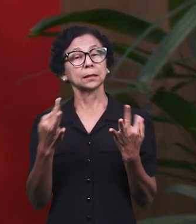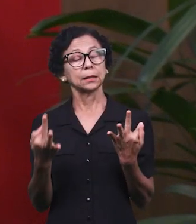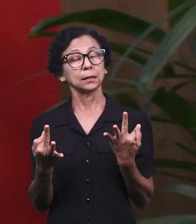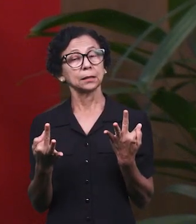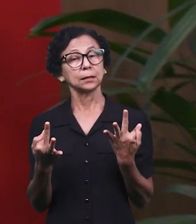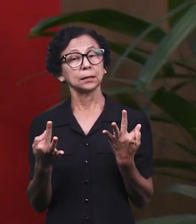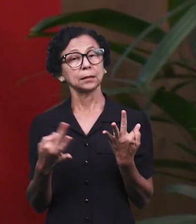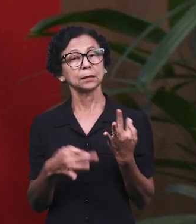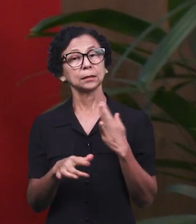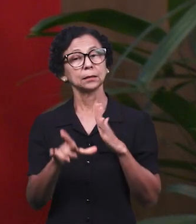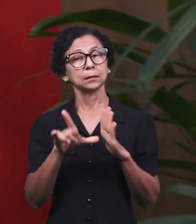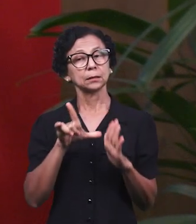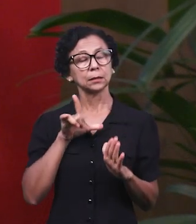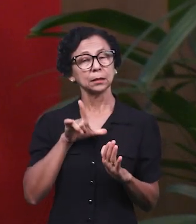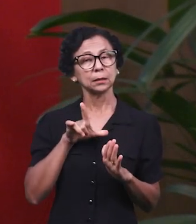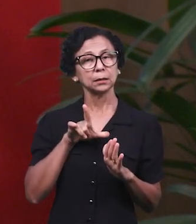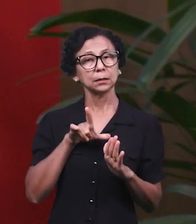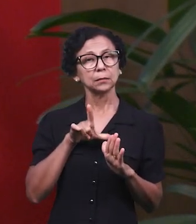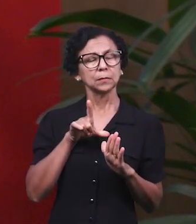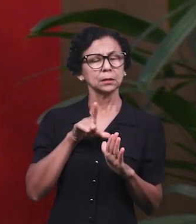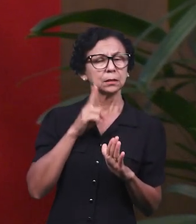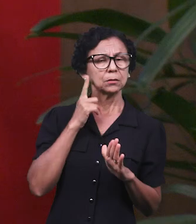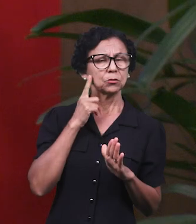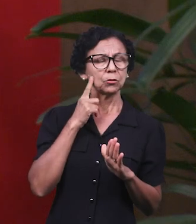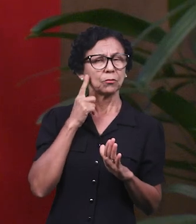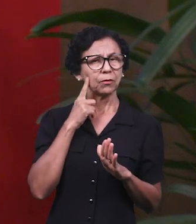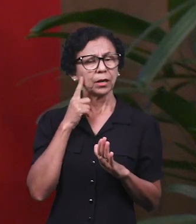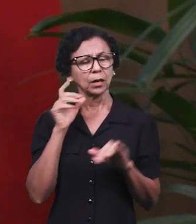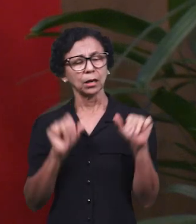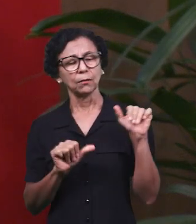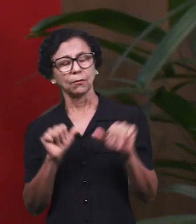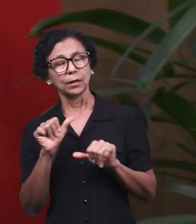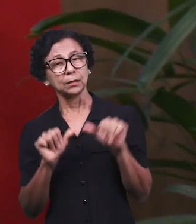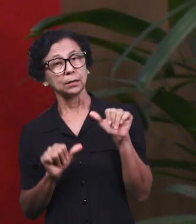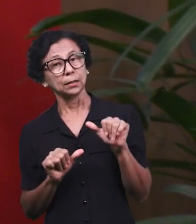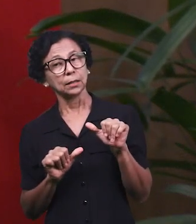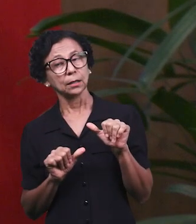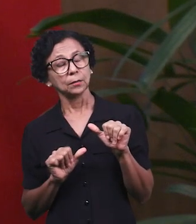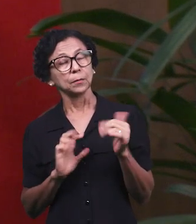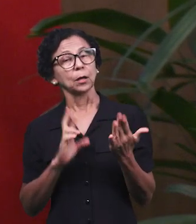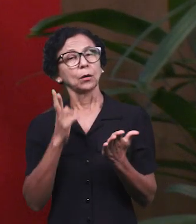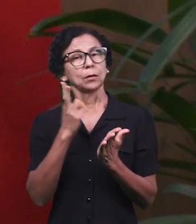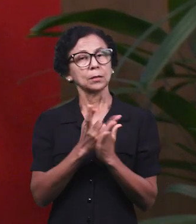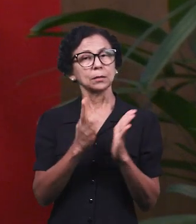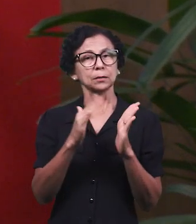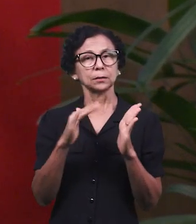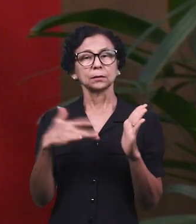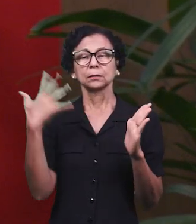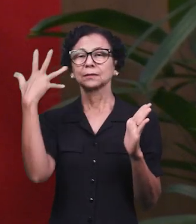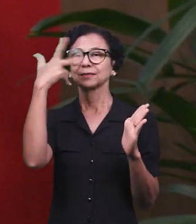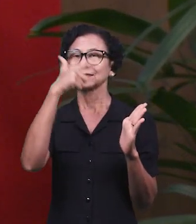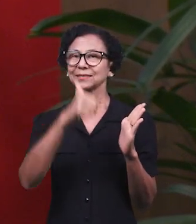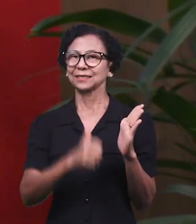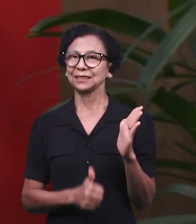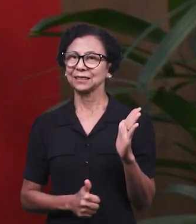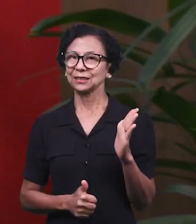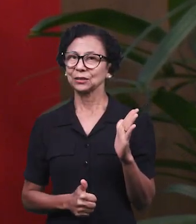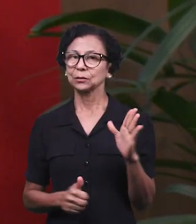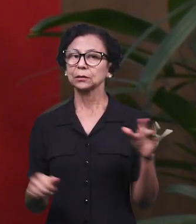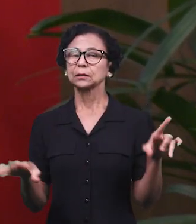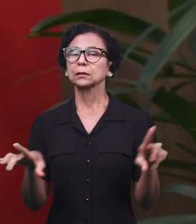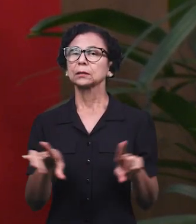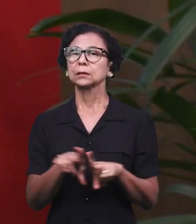simples, mas existem alguns cuidados que os cirurgiões dentistas precisam ter para que o resultado, além de esteticamente